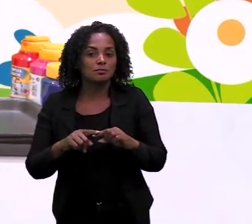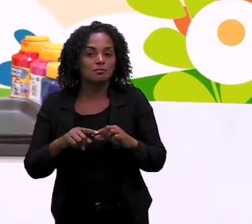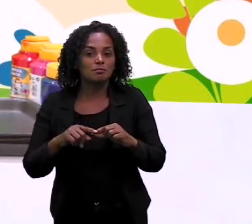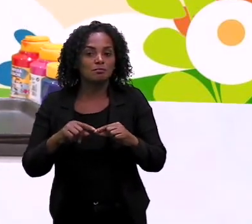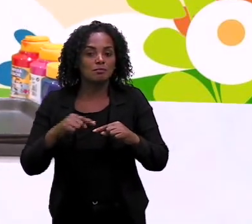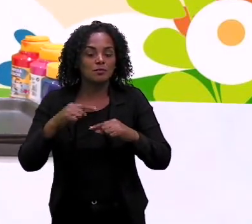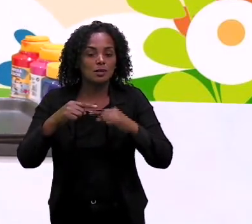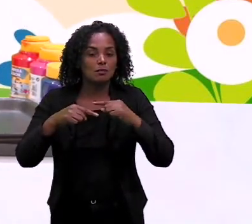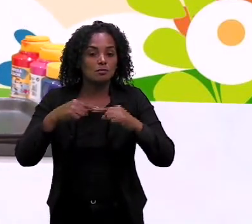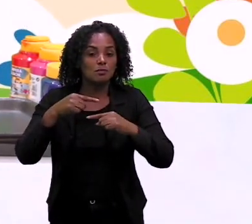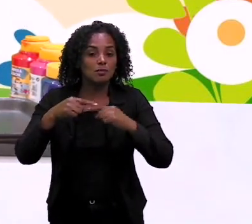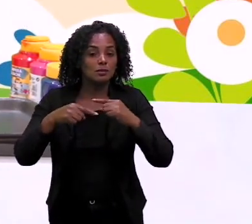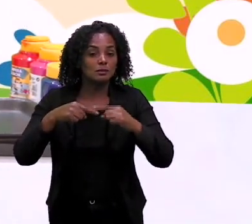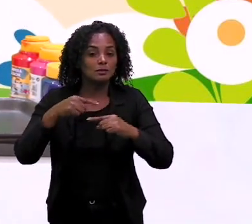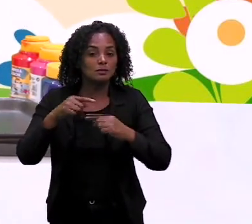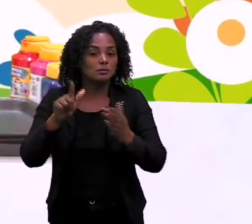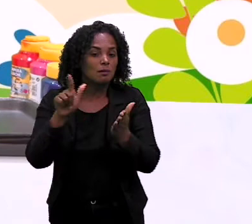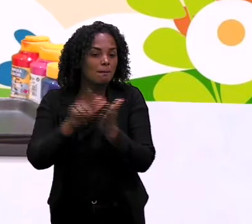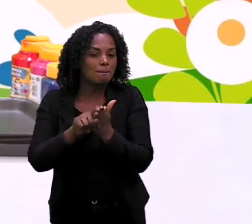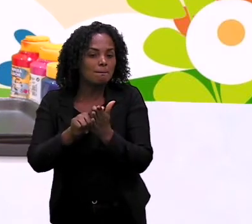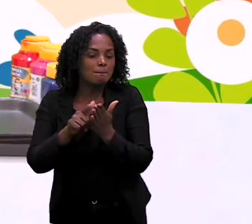Rolinhos de papel.